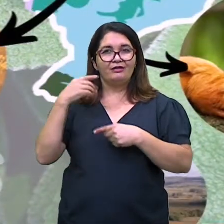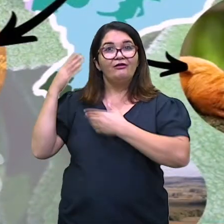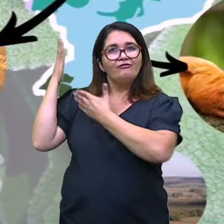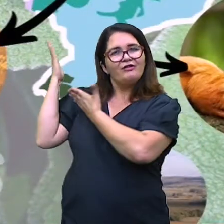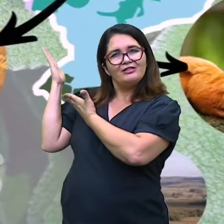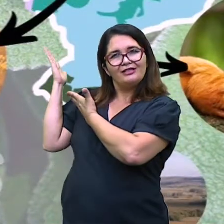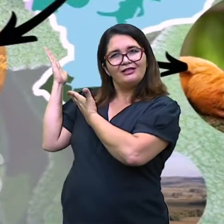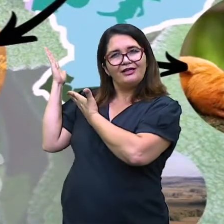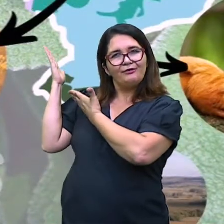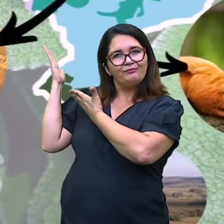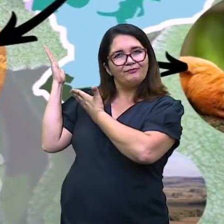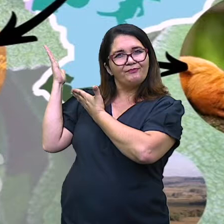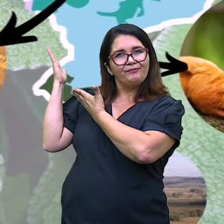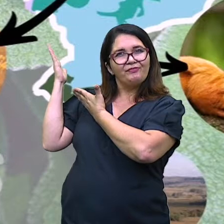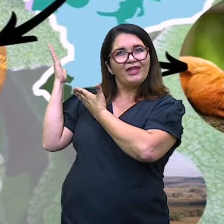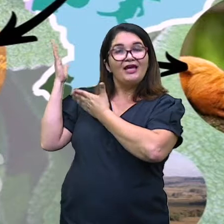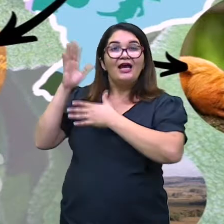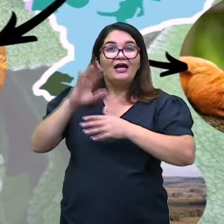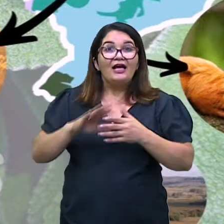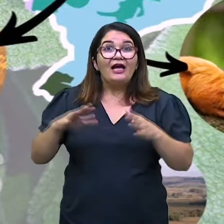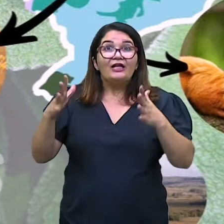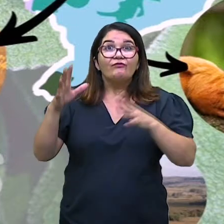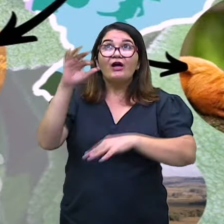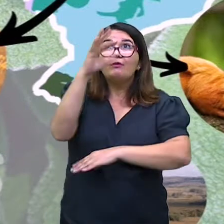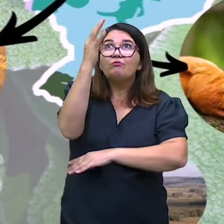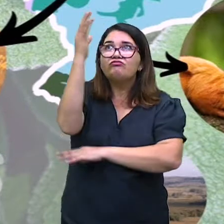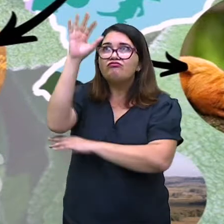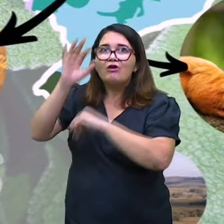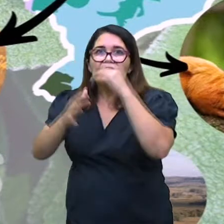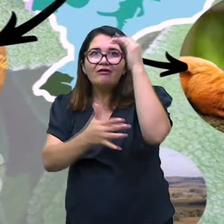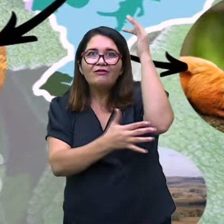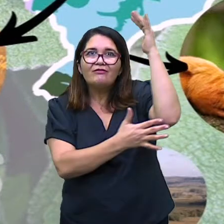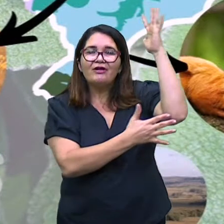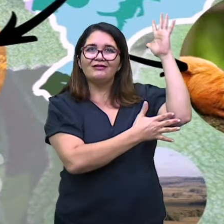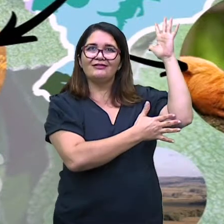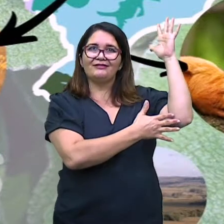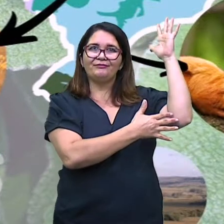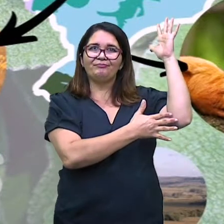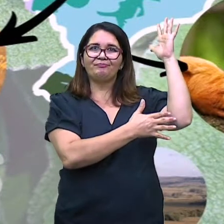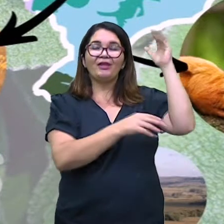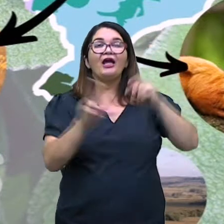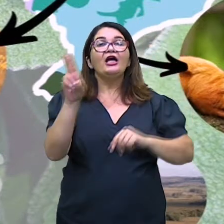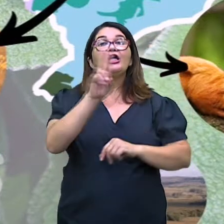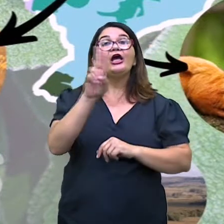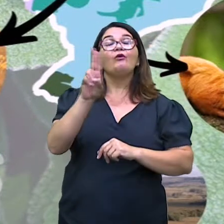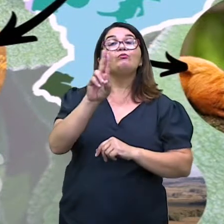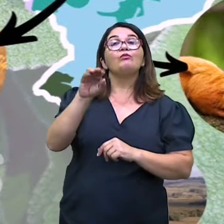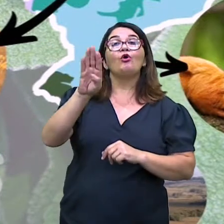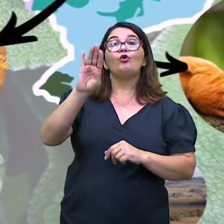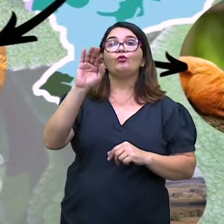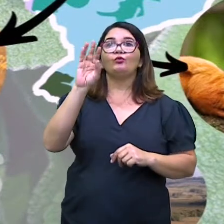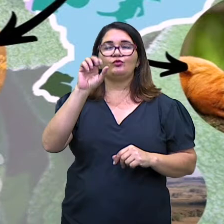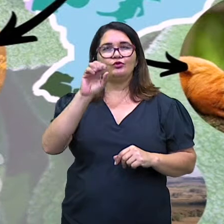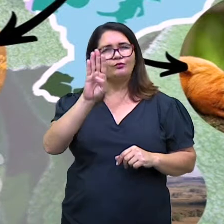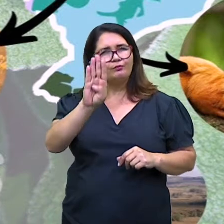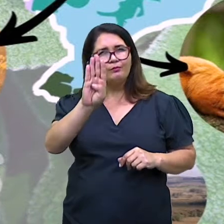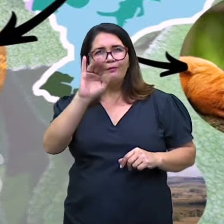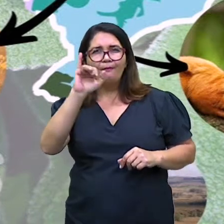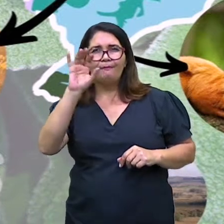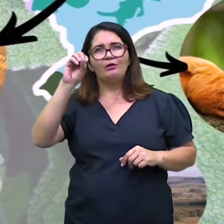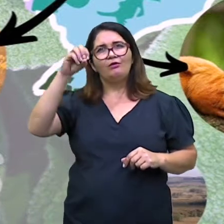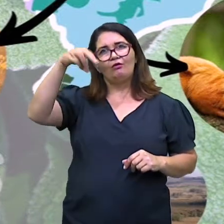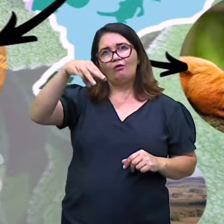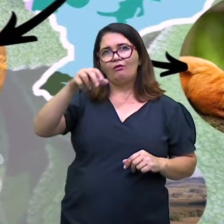biomas, a magia de tudo acontecer no seu espaço, as diferenças que existem